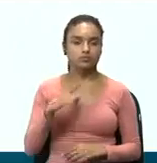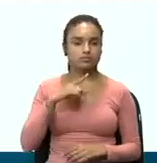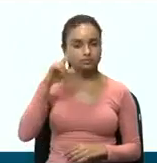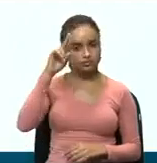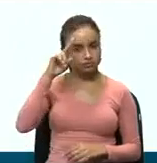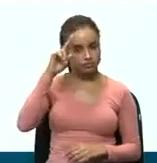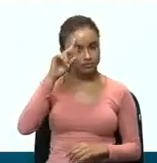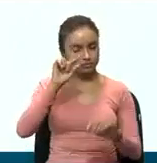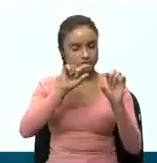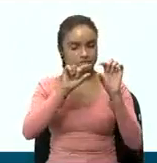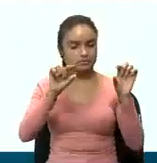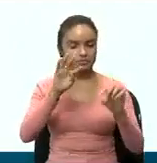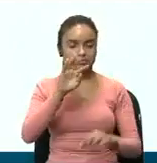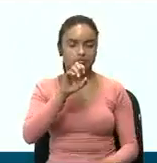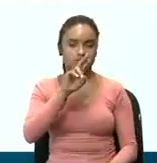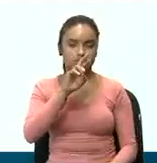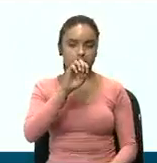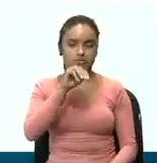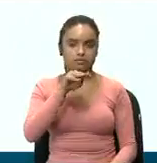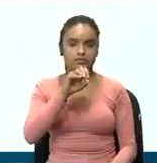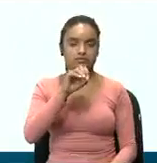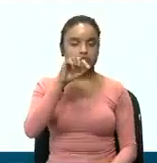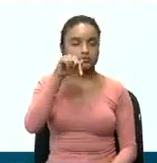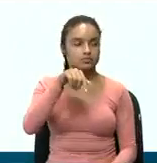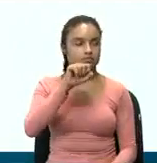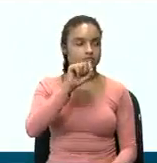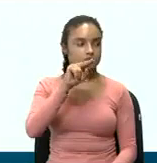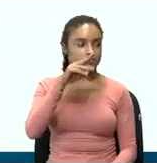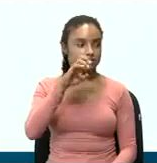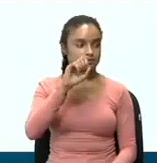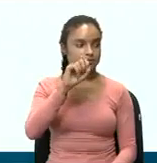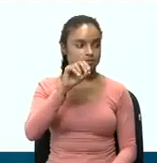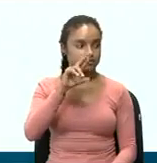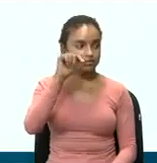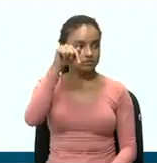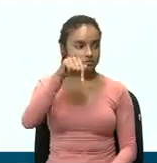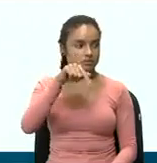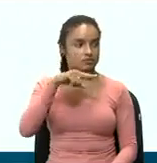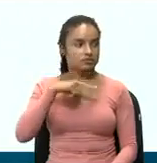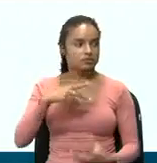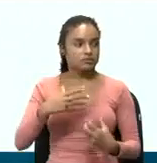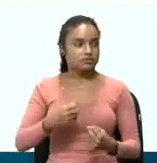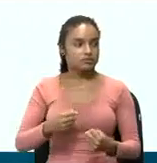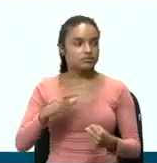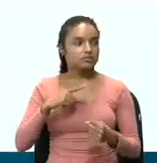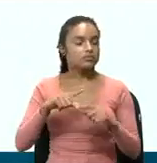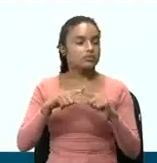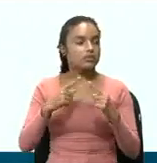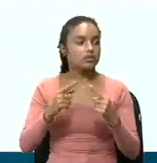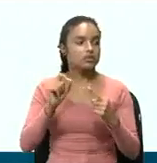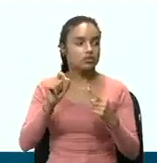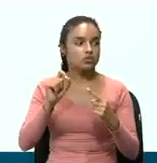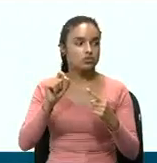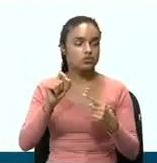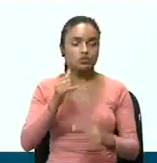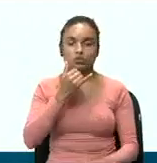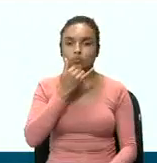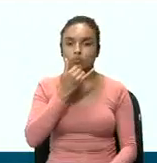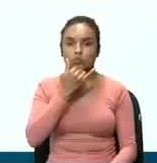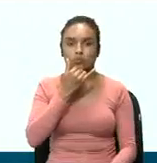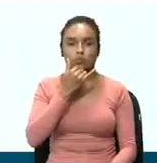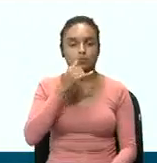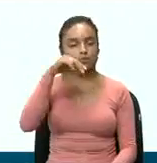seria dessa forma o sucessor de n que eu estou assumindo. Pensando na imagem em Bn, o que eu vou